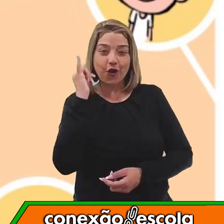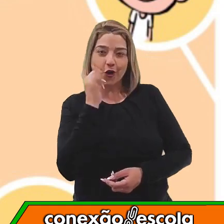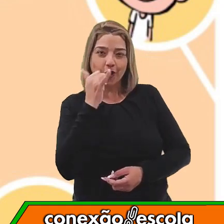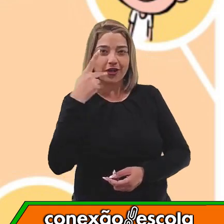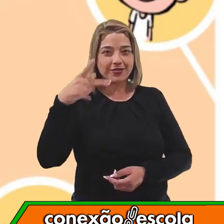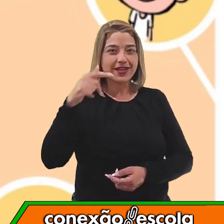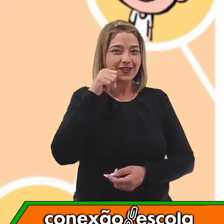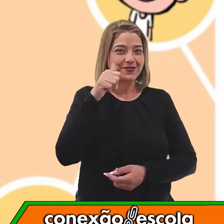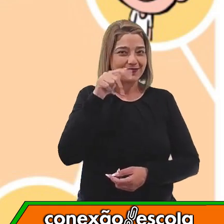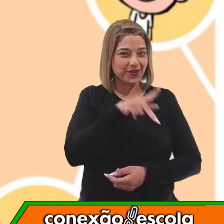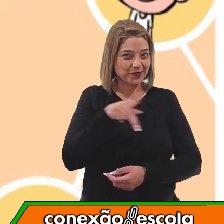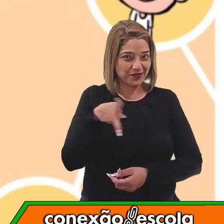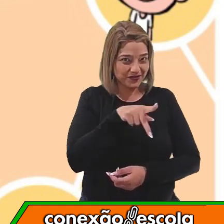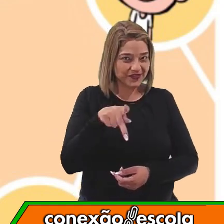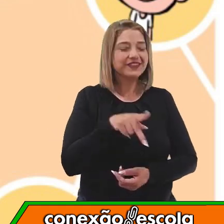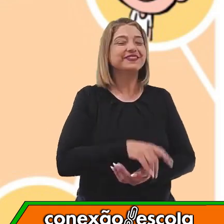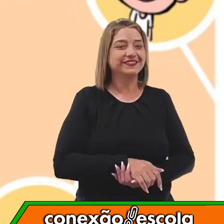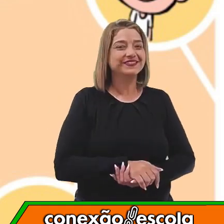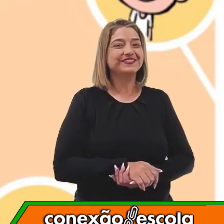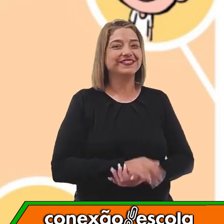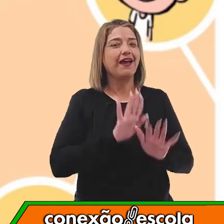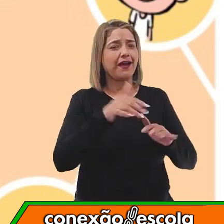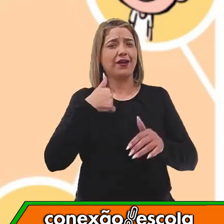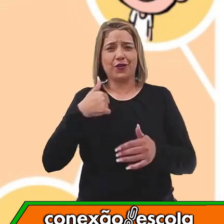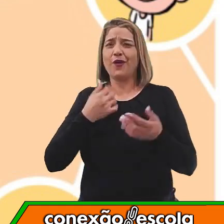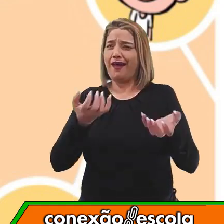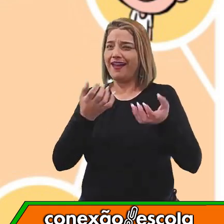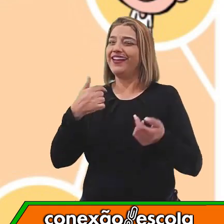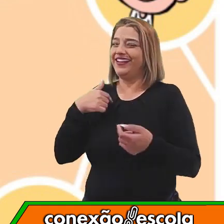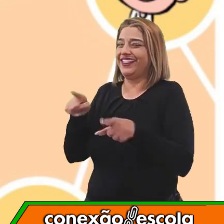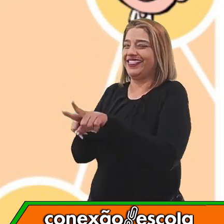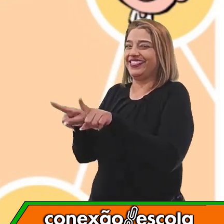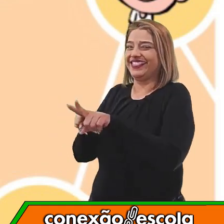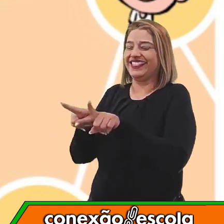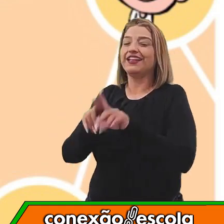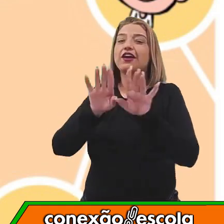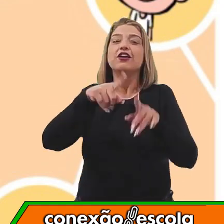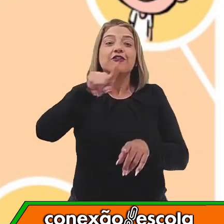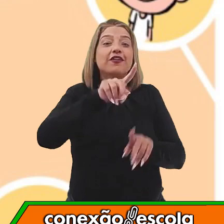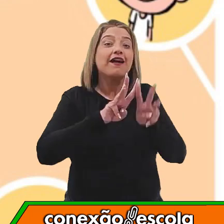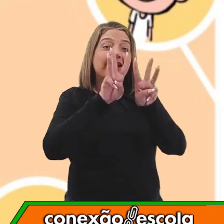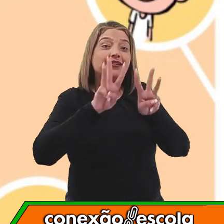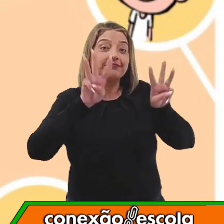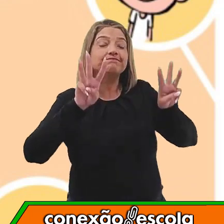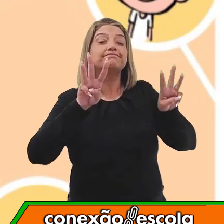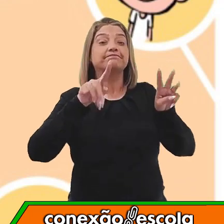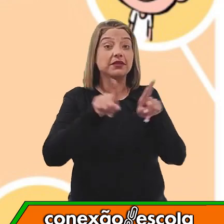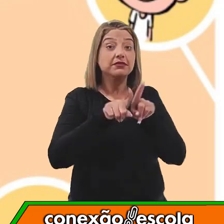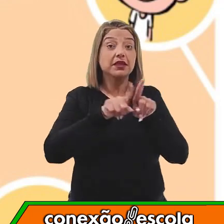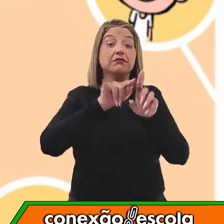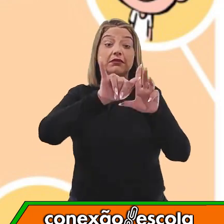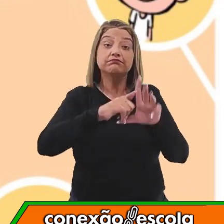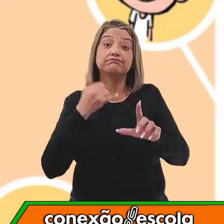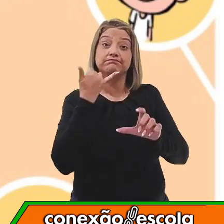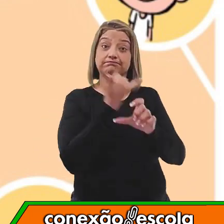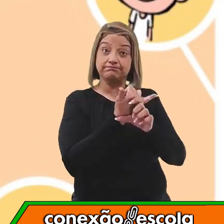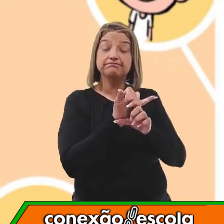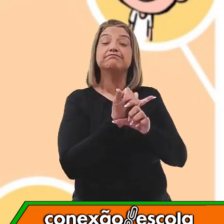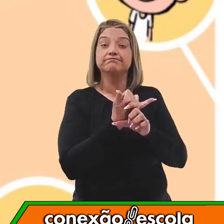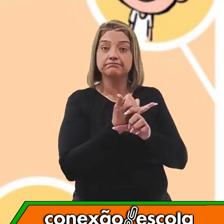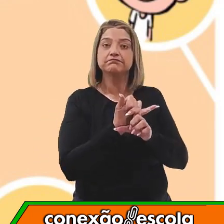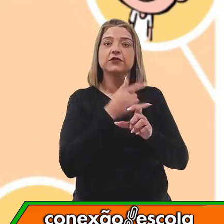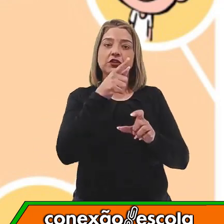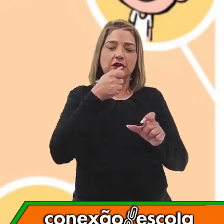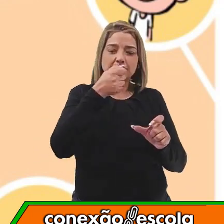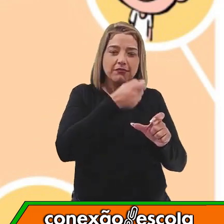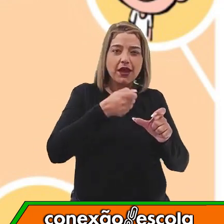contadas pela professora Liliane, eu quero. Ah, eu também? É só acessar o canal dela no YouTube. Aproxime a câmera